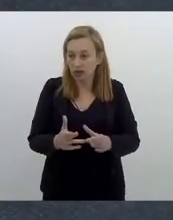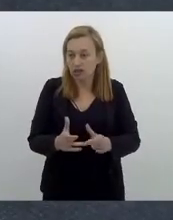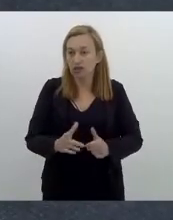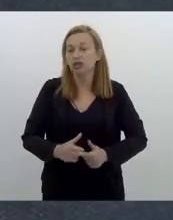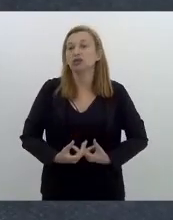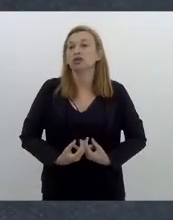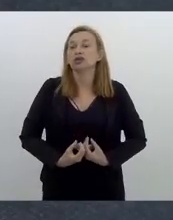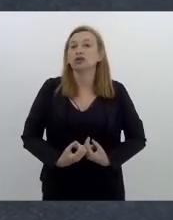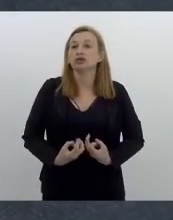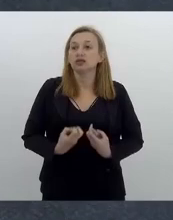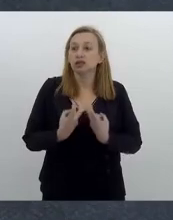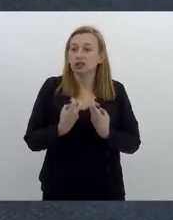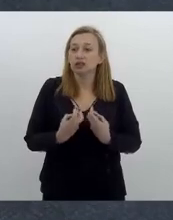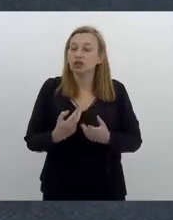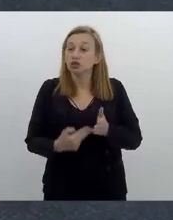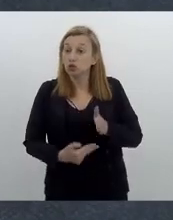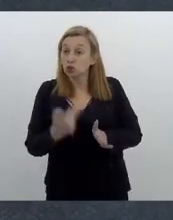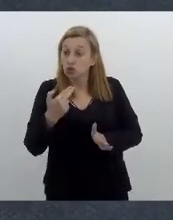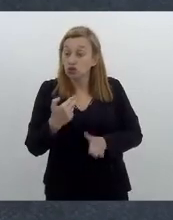Faz a cirurgia